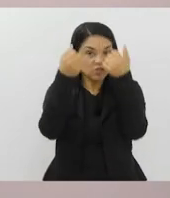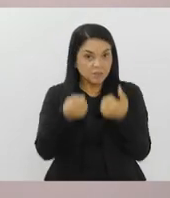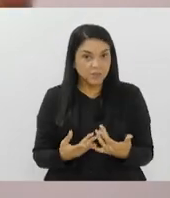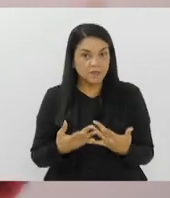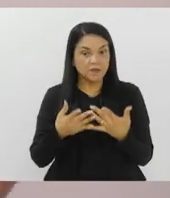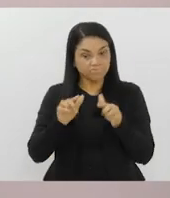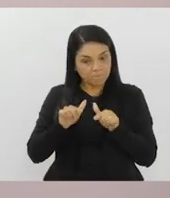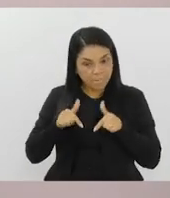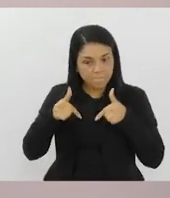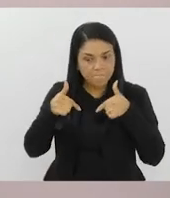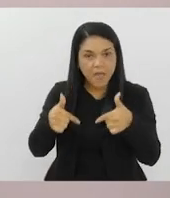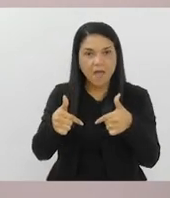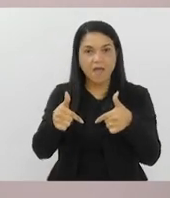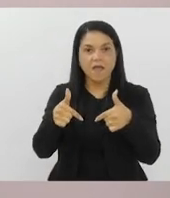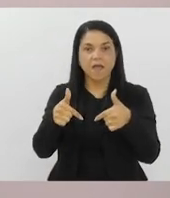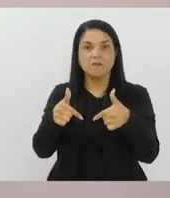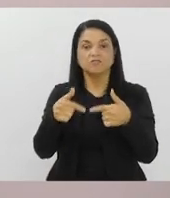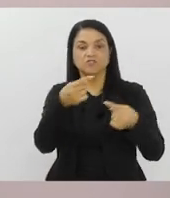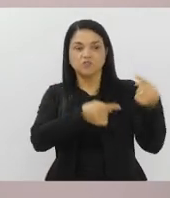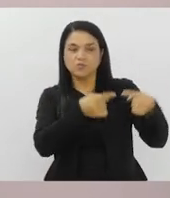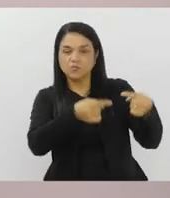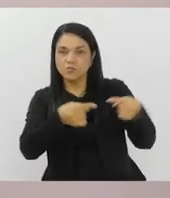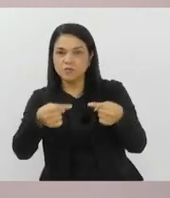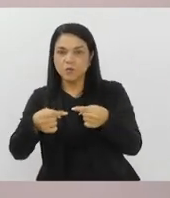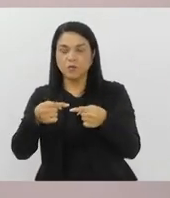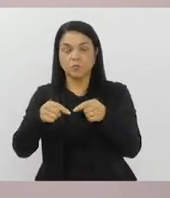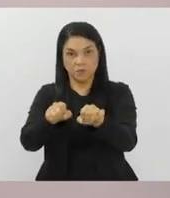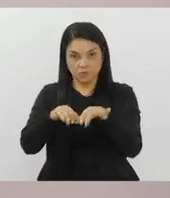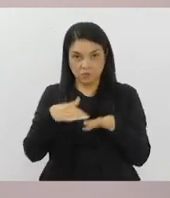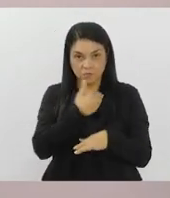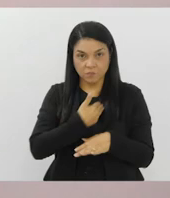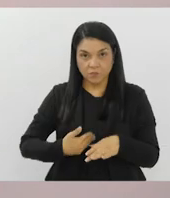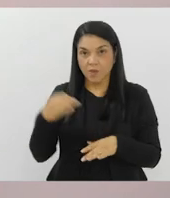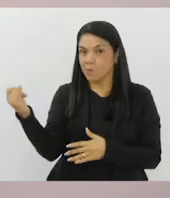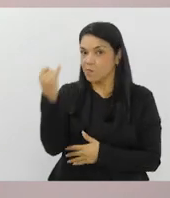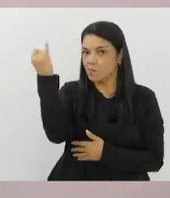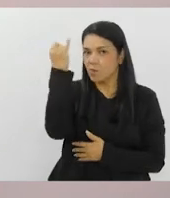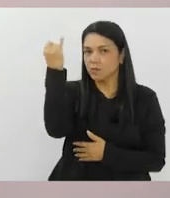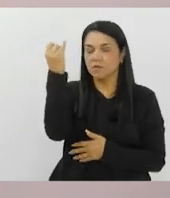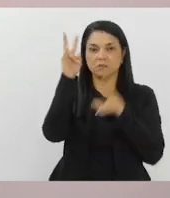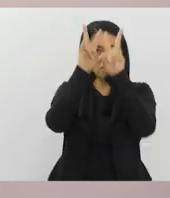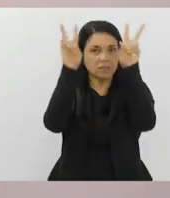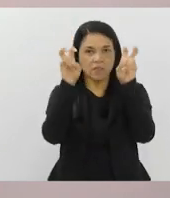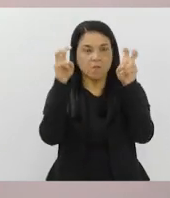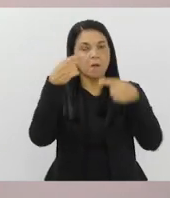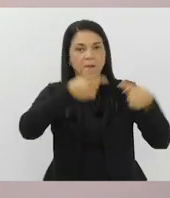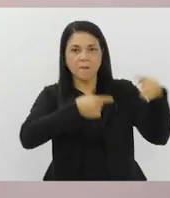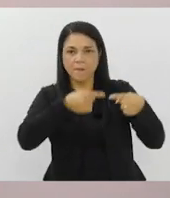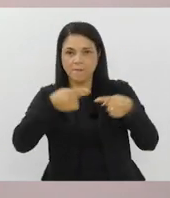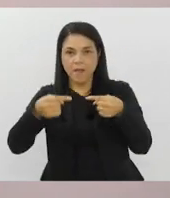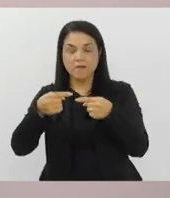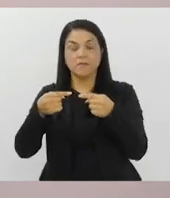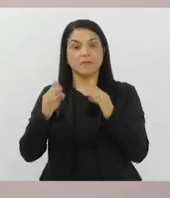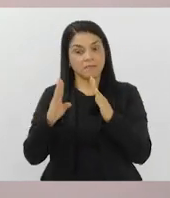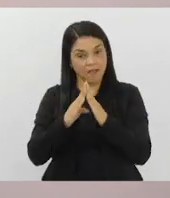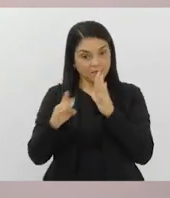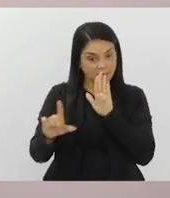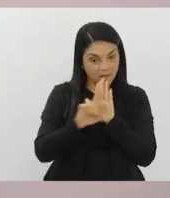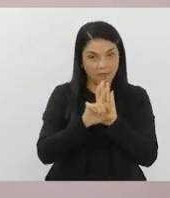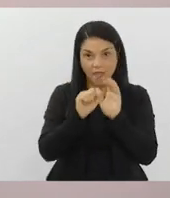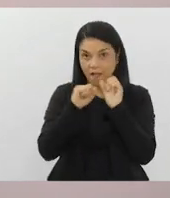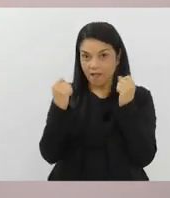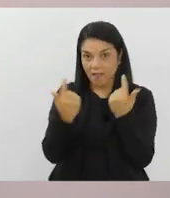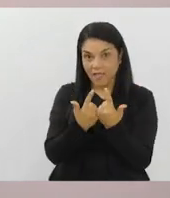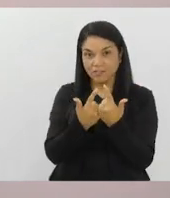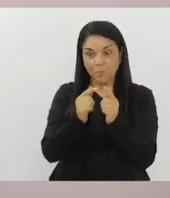Renata promove, a partir de uma discussão numa audiência pública, a importância desse assunto ser debatido aqui nessa Casa de Leis. É uma ação